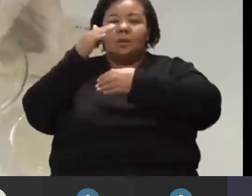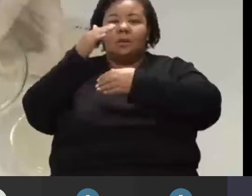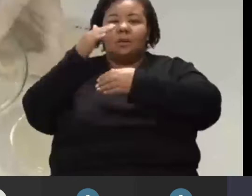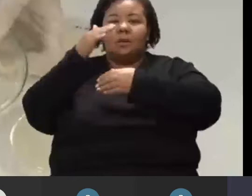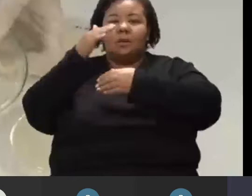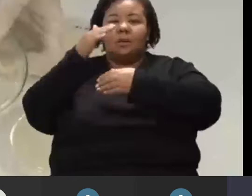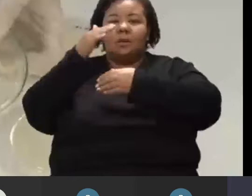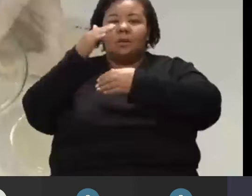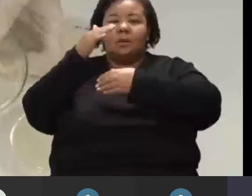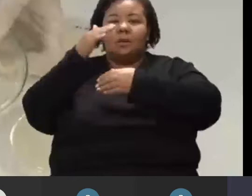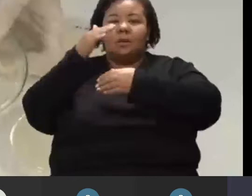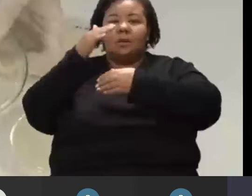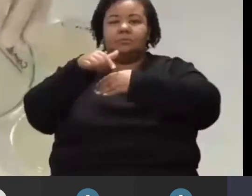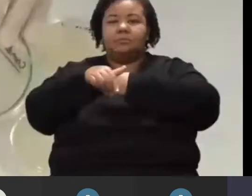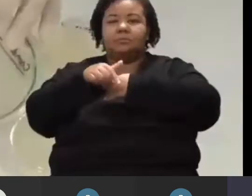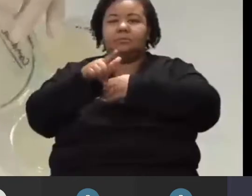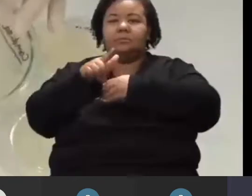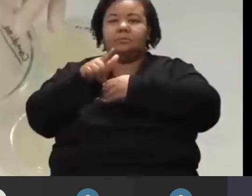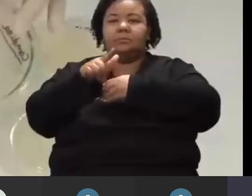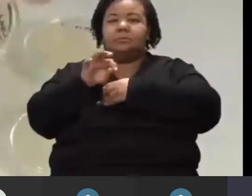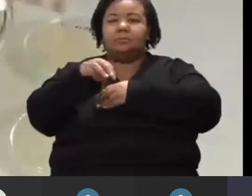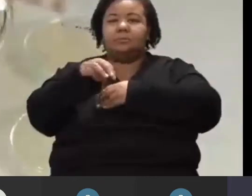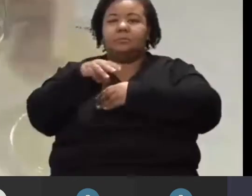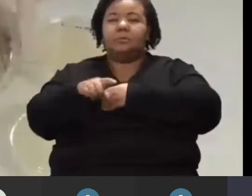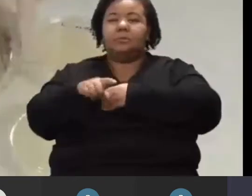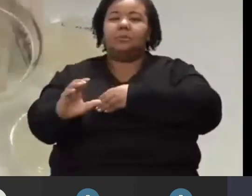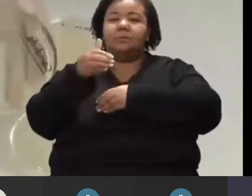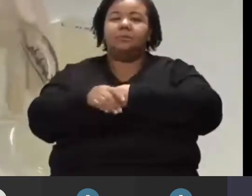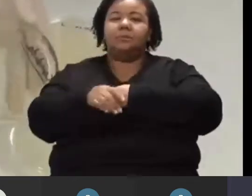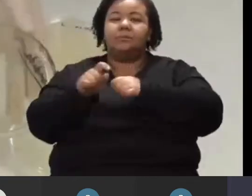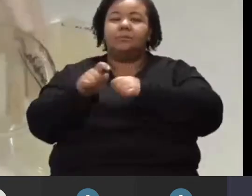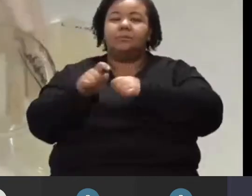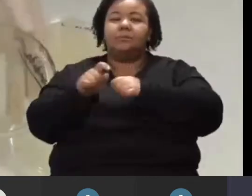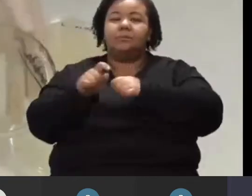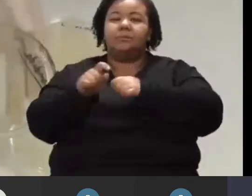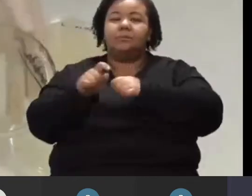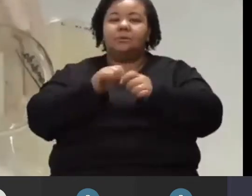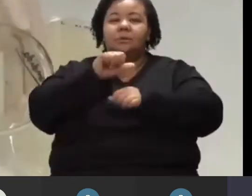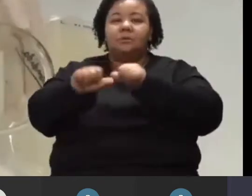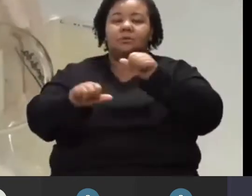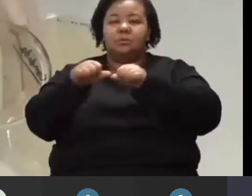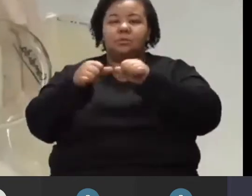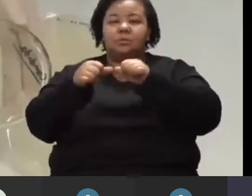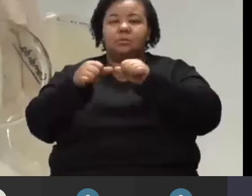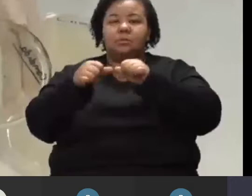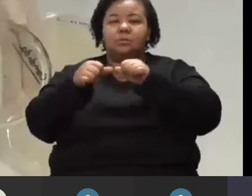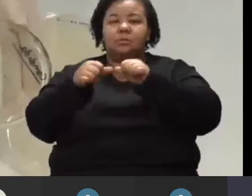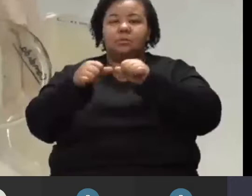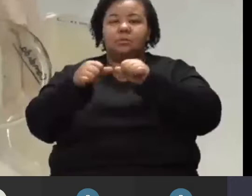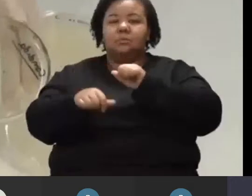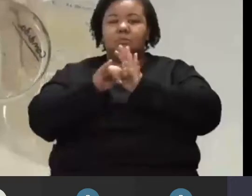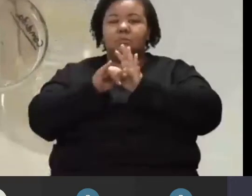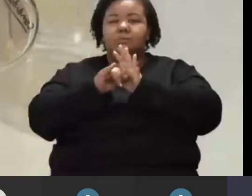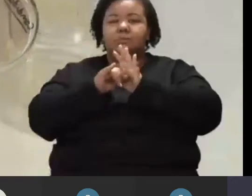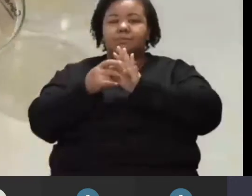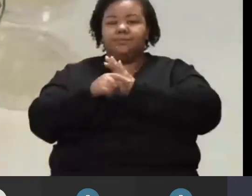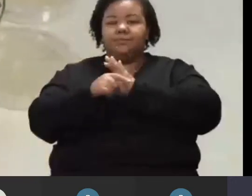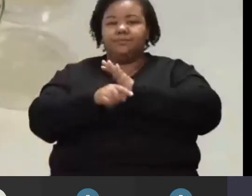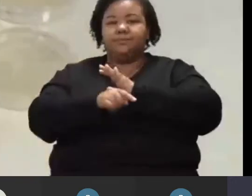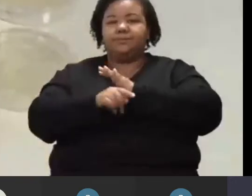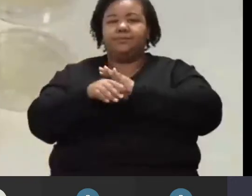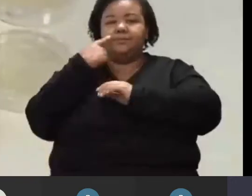ali na tampa, o que acontece? Corre o risco de você trocar as identificações dos